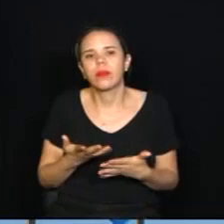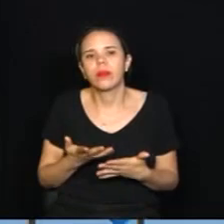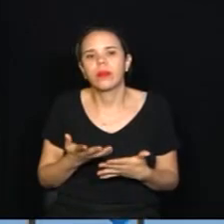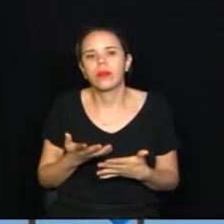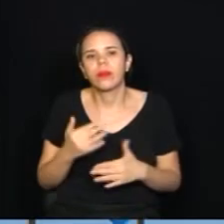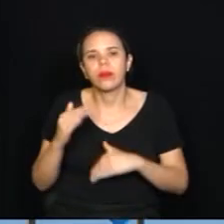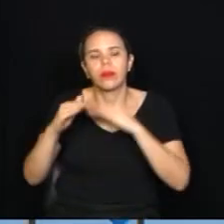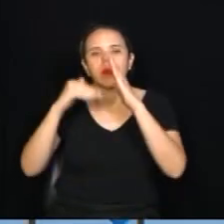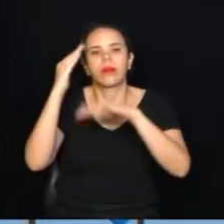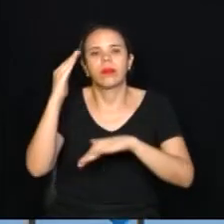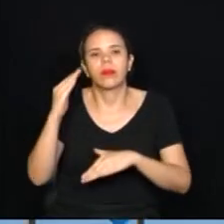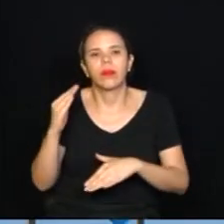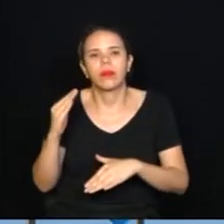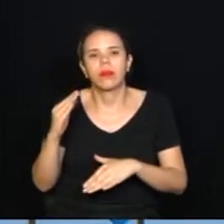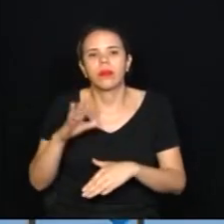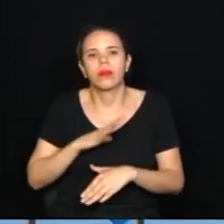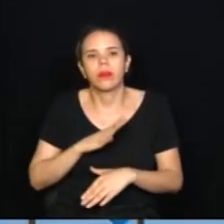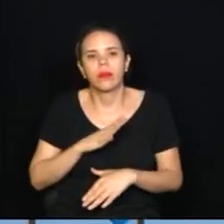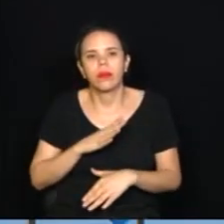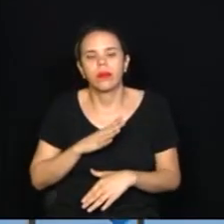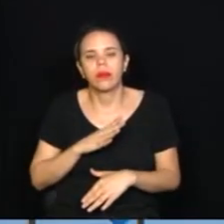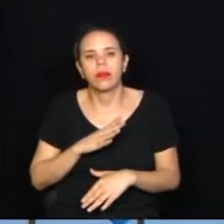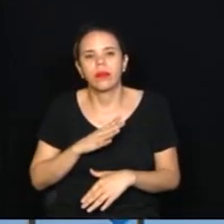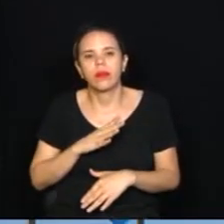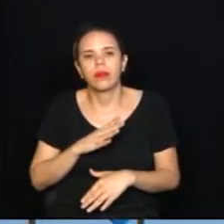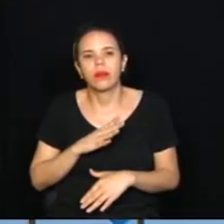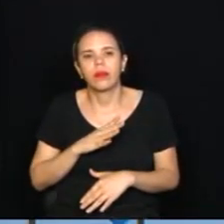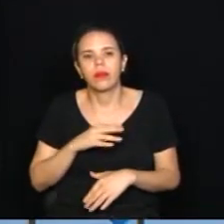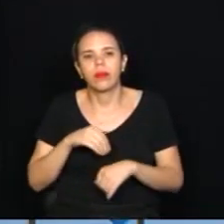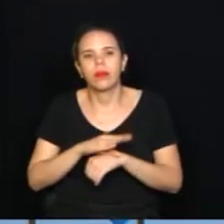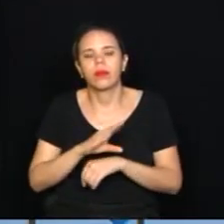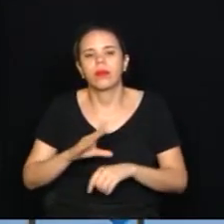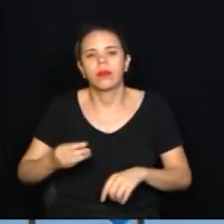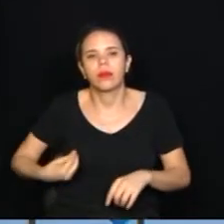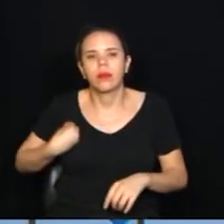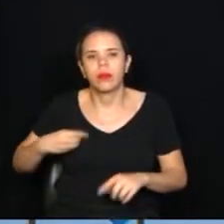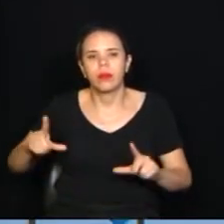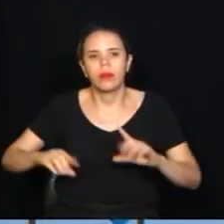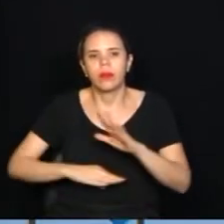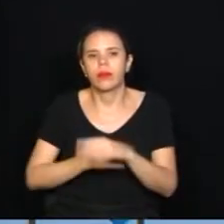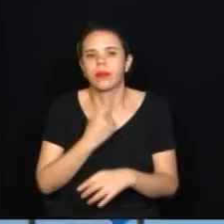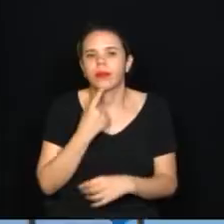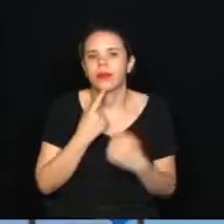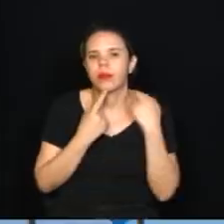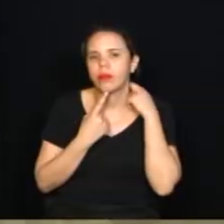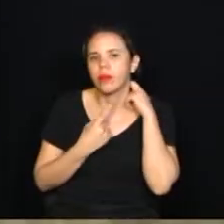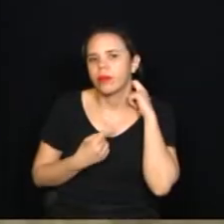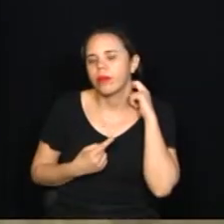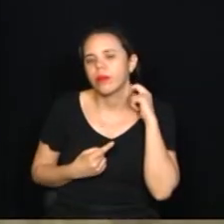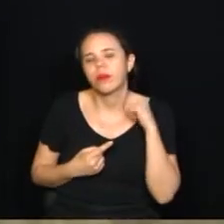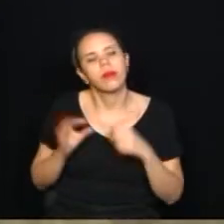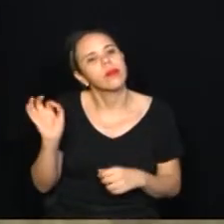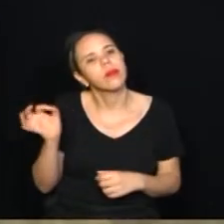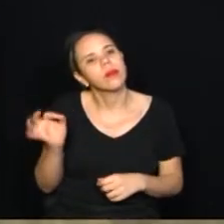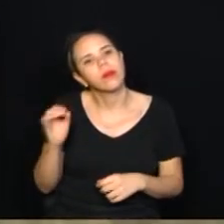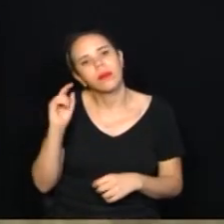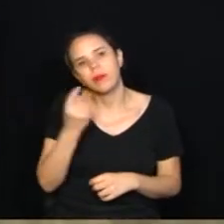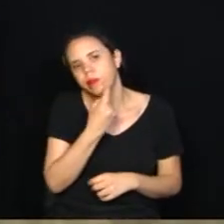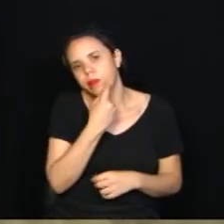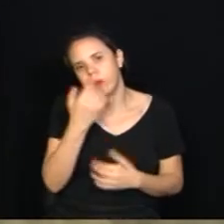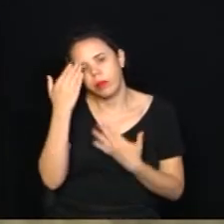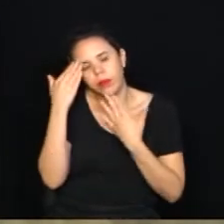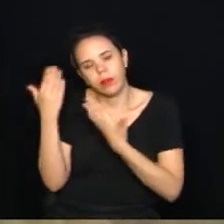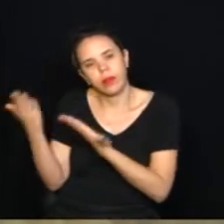o desenvolvimento da cidade, também com transmissão ao vivo aqui da TV Câmara Campinas. Tá certo, então, Mirna Abreu,